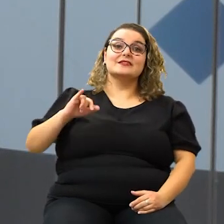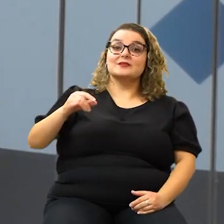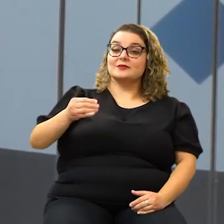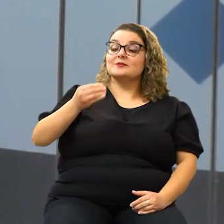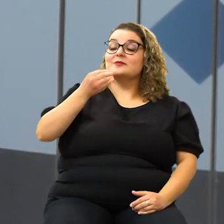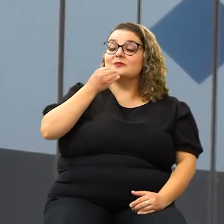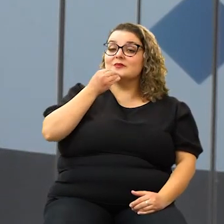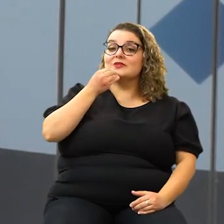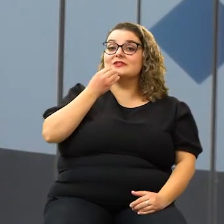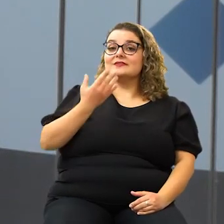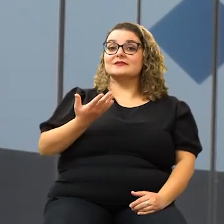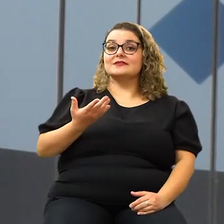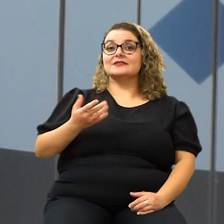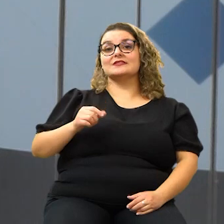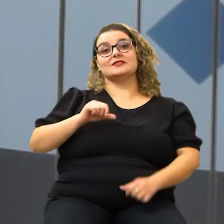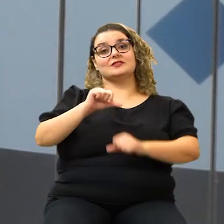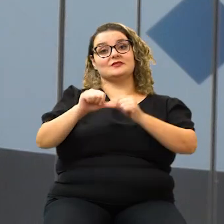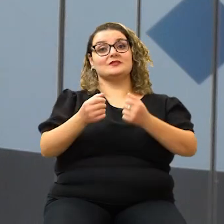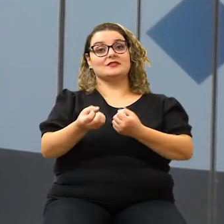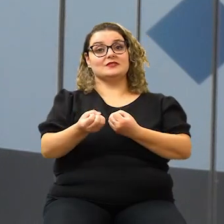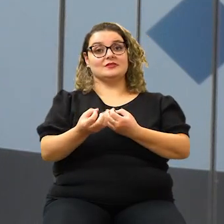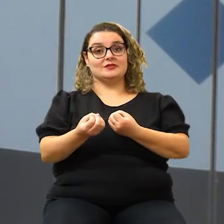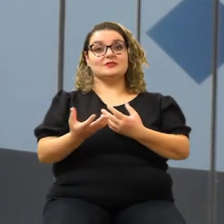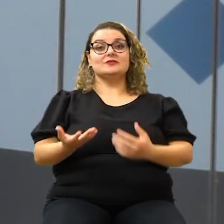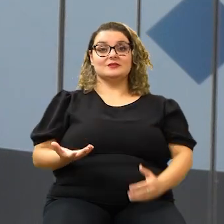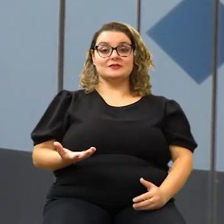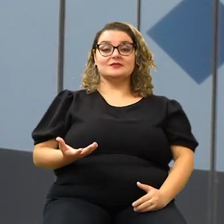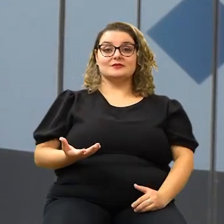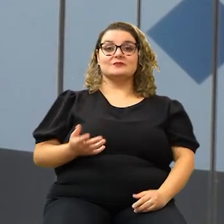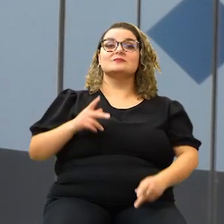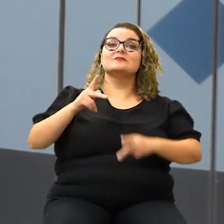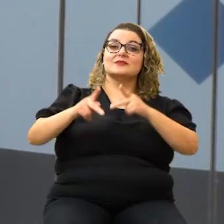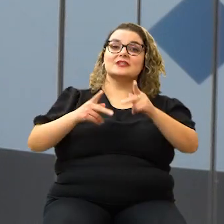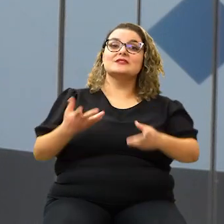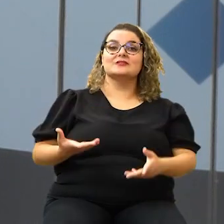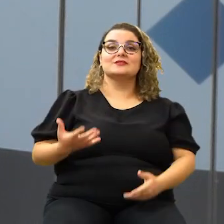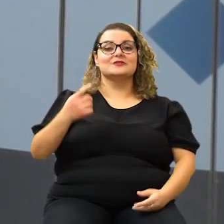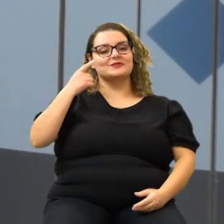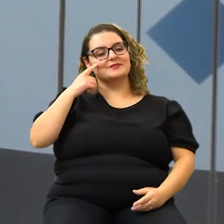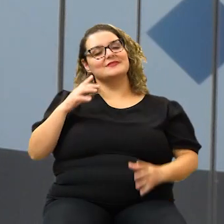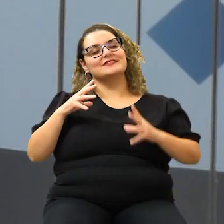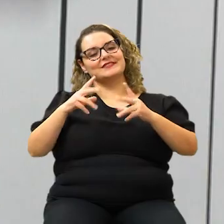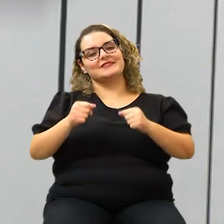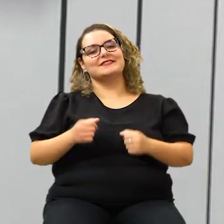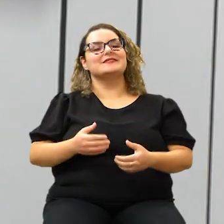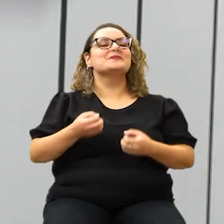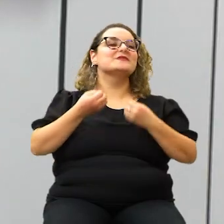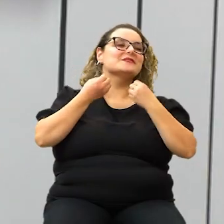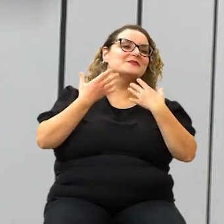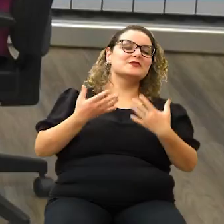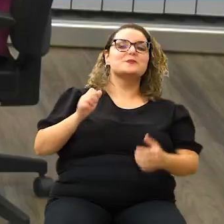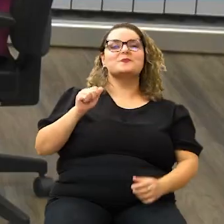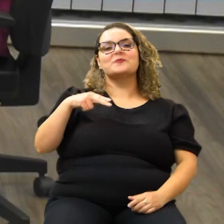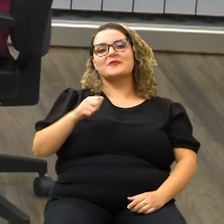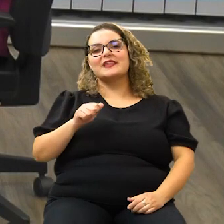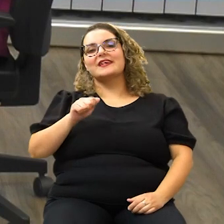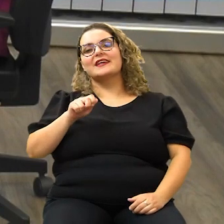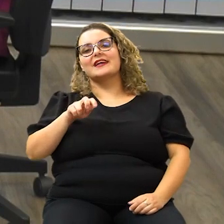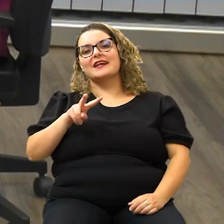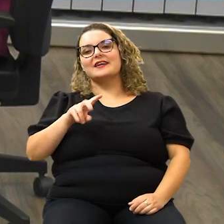de transformar essas informações para o público de forma geral. Muito bem. Ana